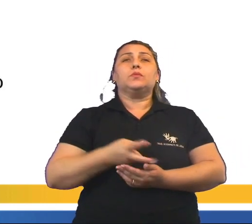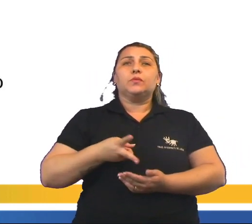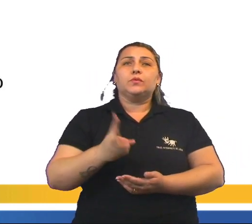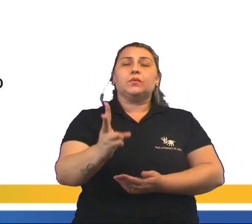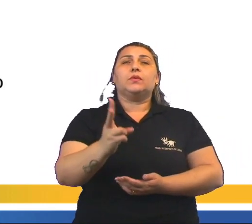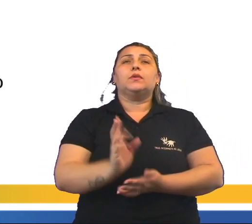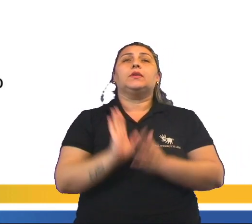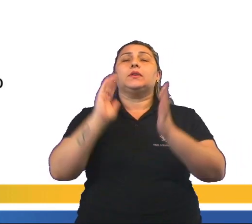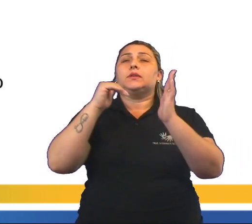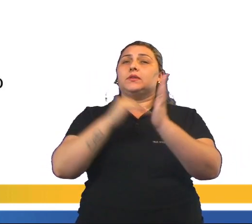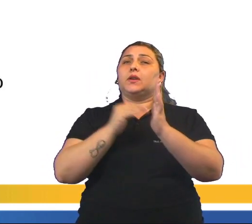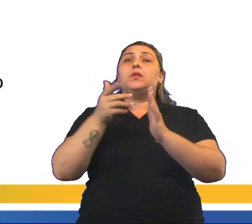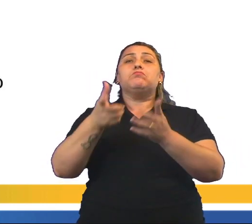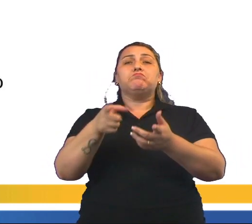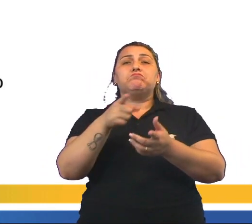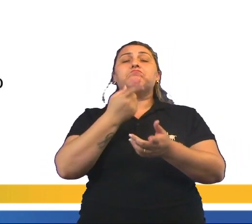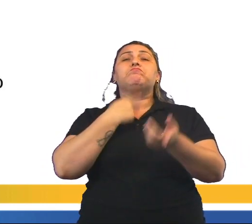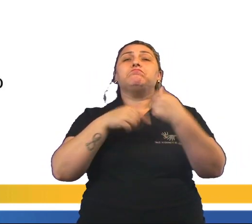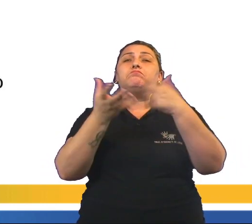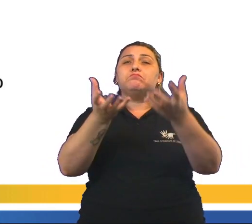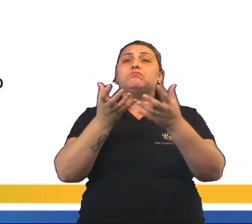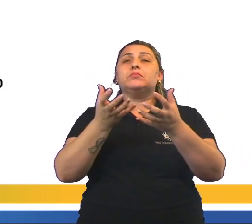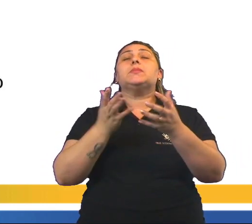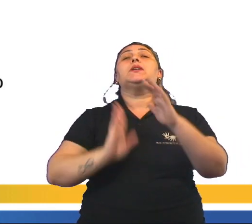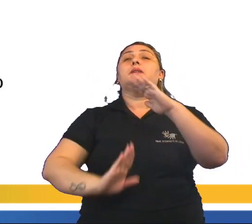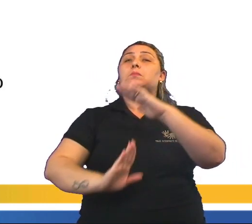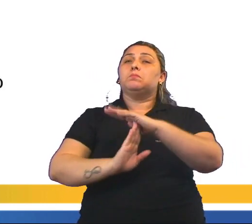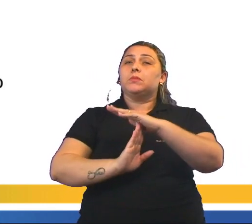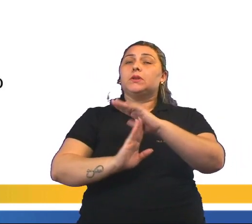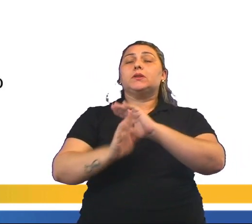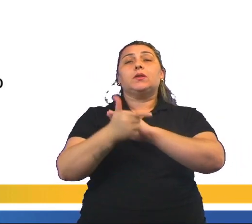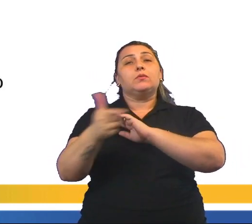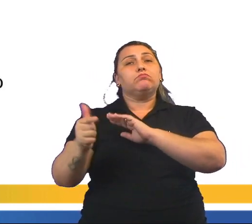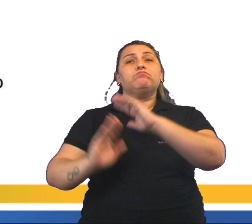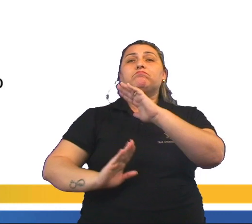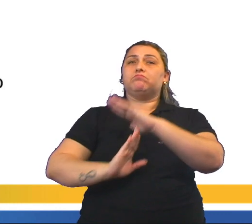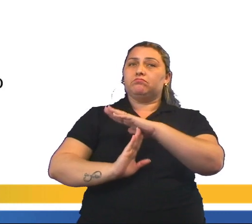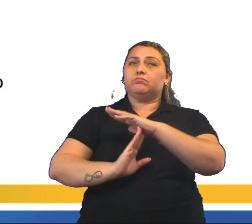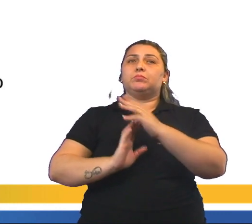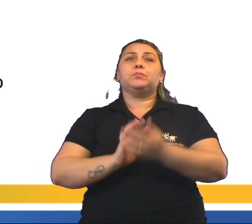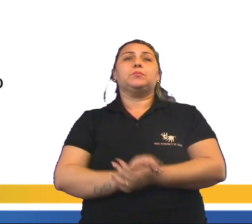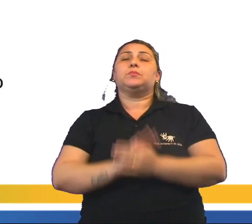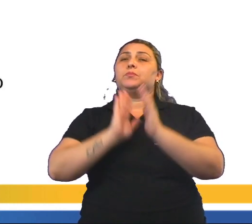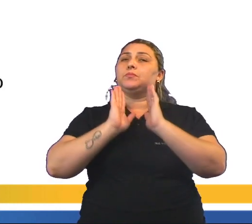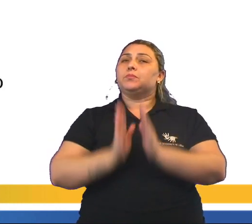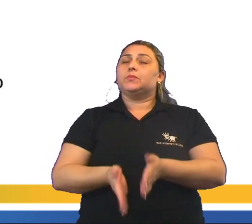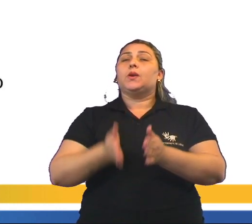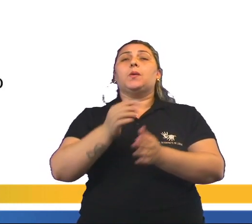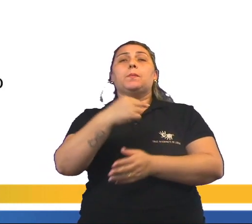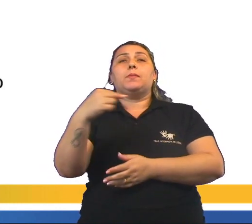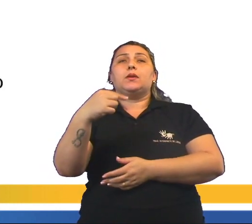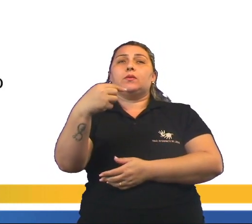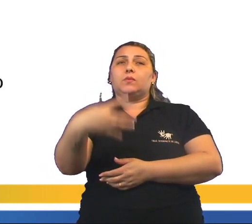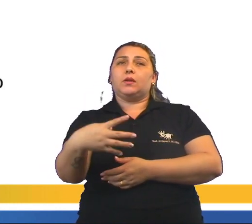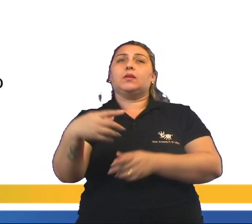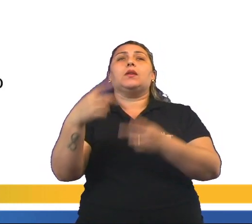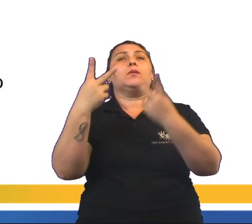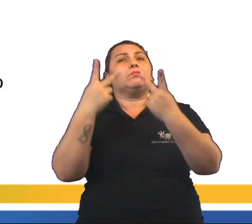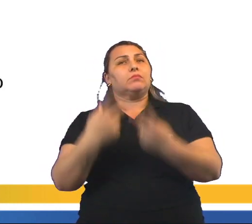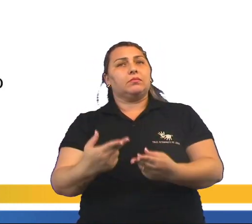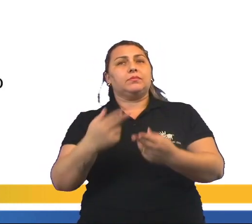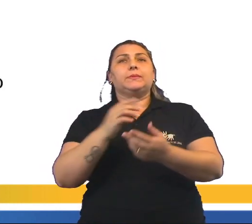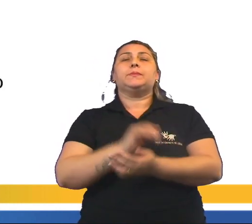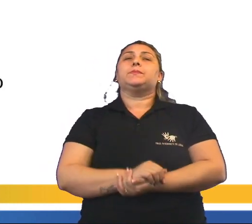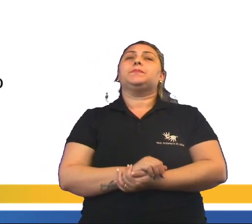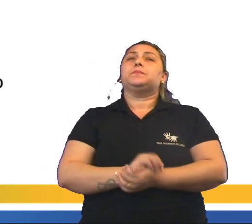por diante até onde você quiser sendo ele limitado ou não já ao menos quatro é da